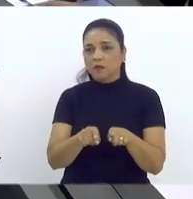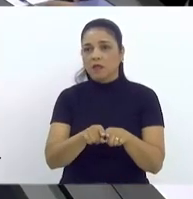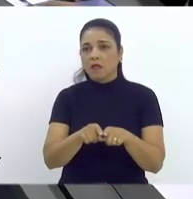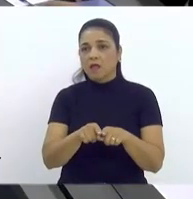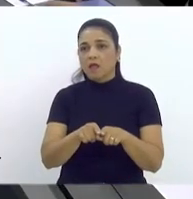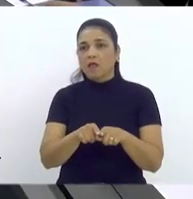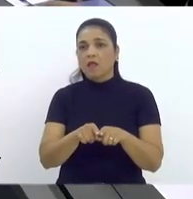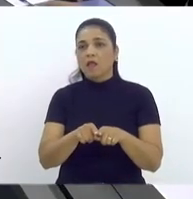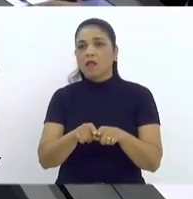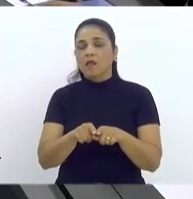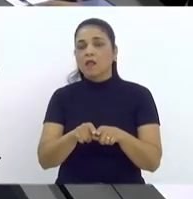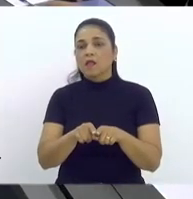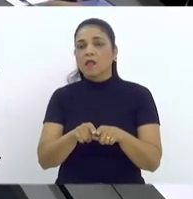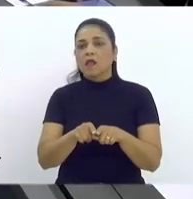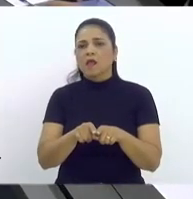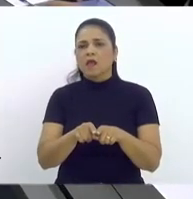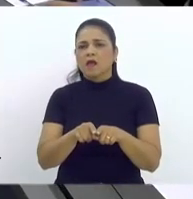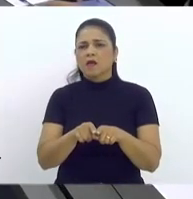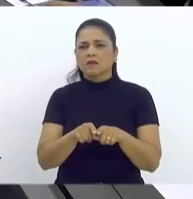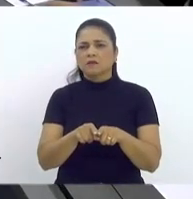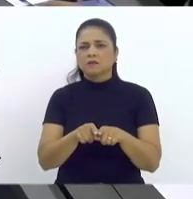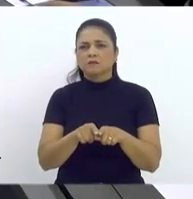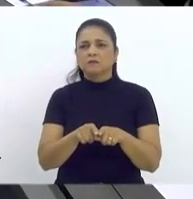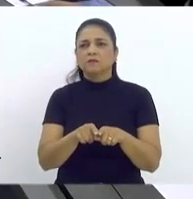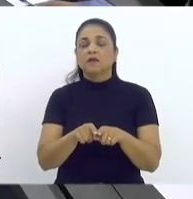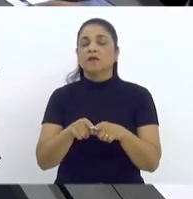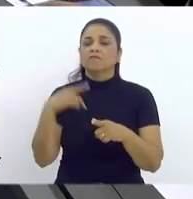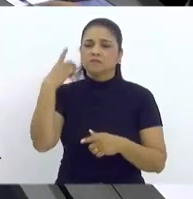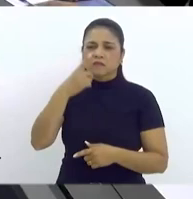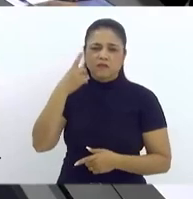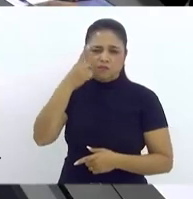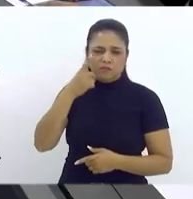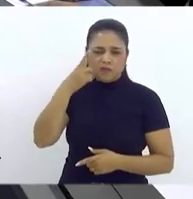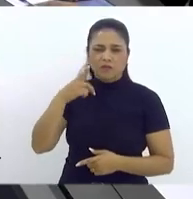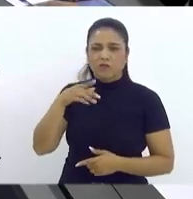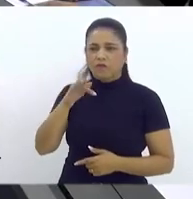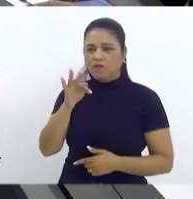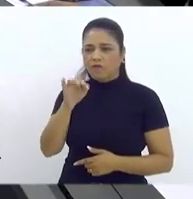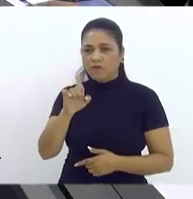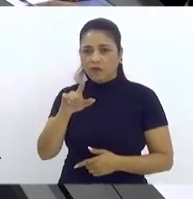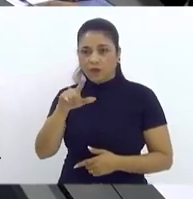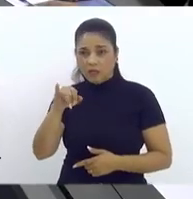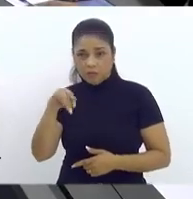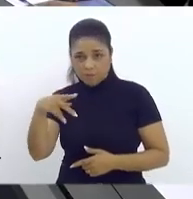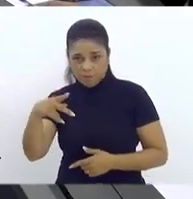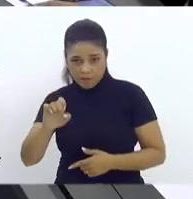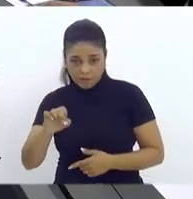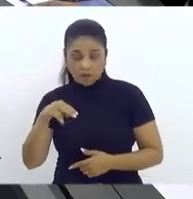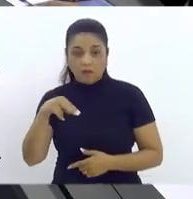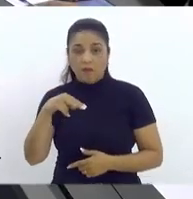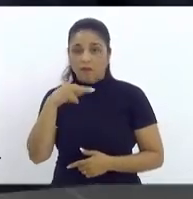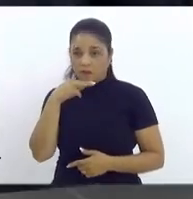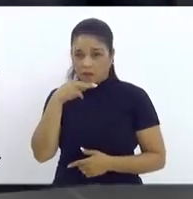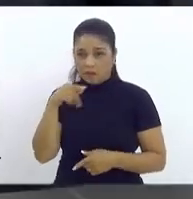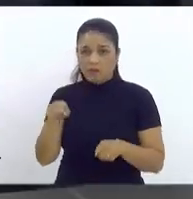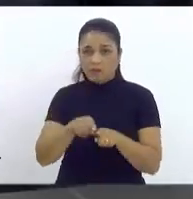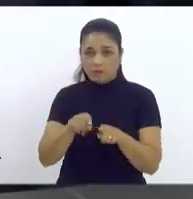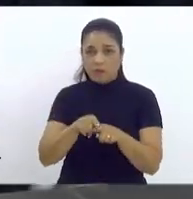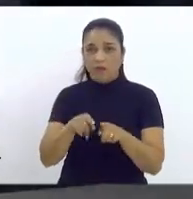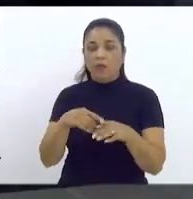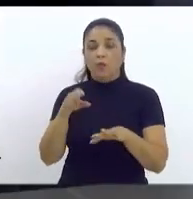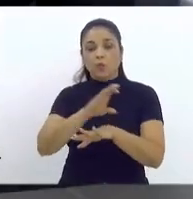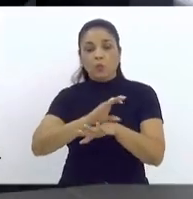foi muito bom esse curso. Deputado Jorge Felipe Neto, seja bem-vindo. Esse curso ter feito, né, pela Genésia,